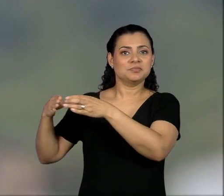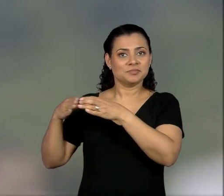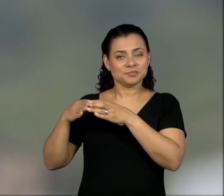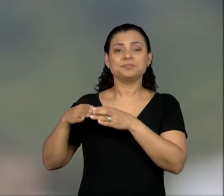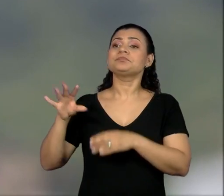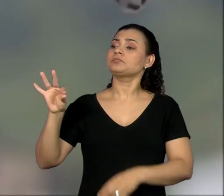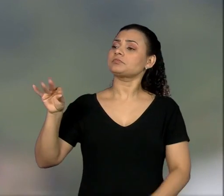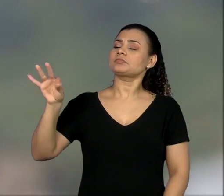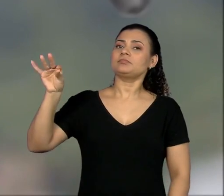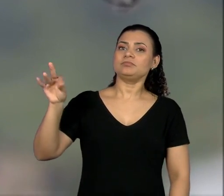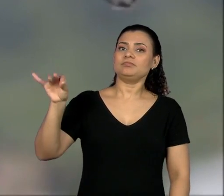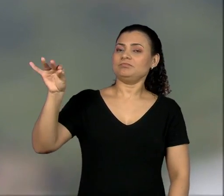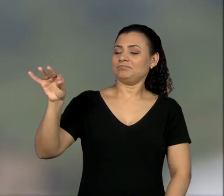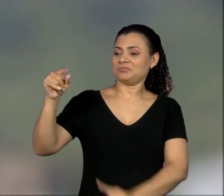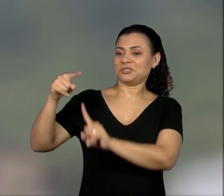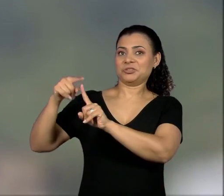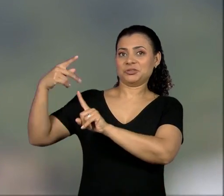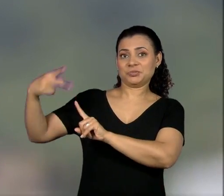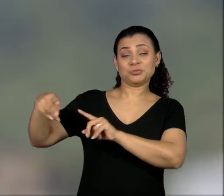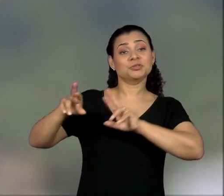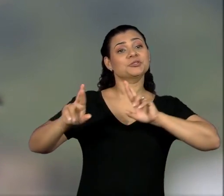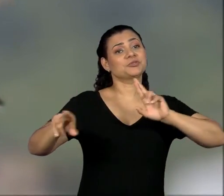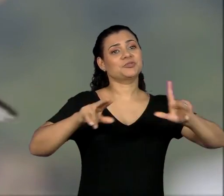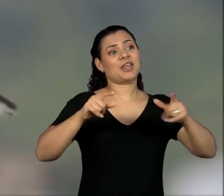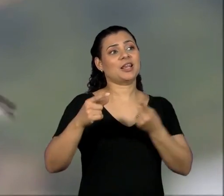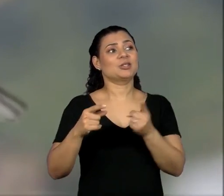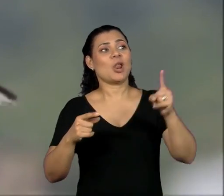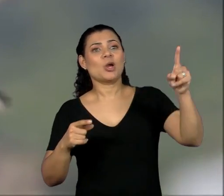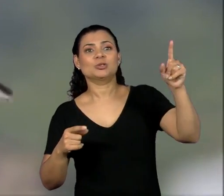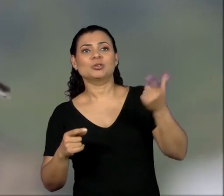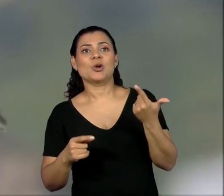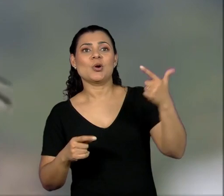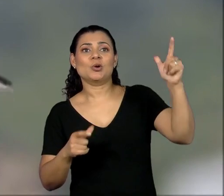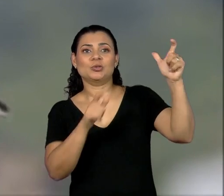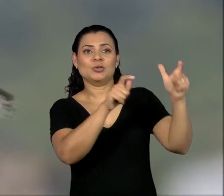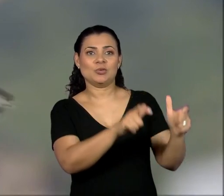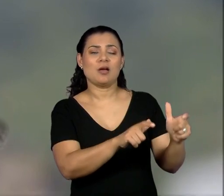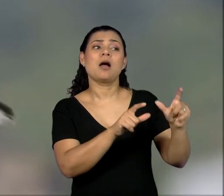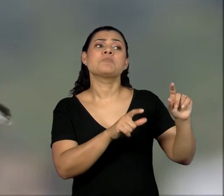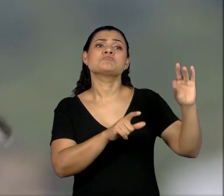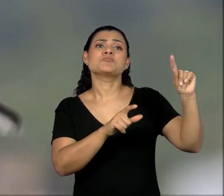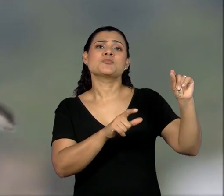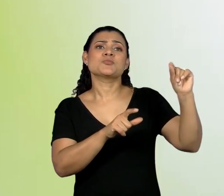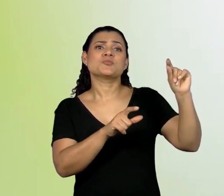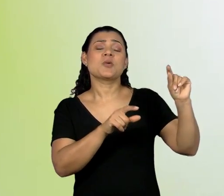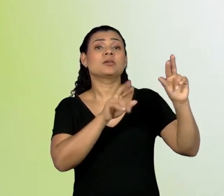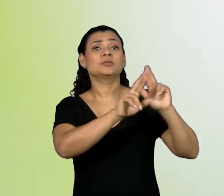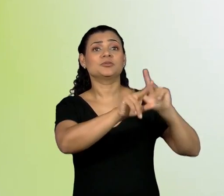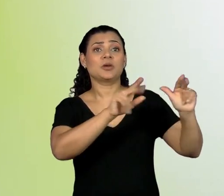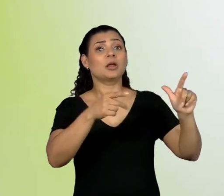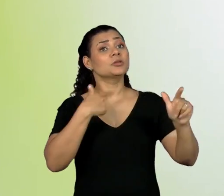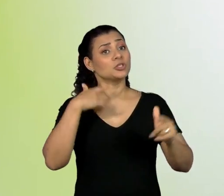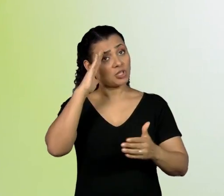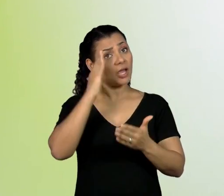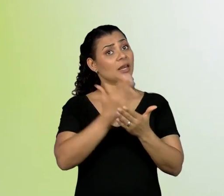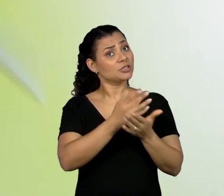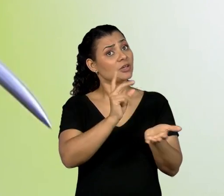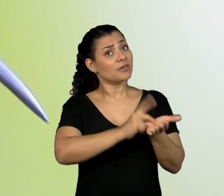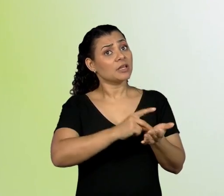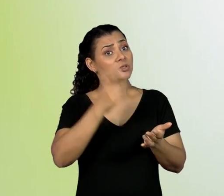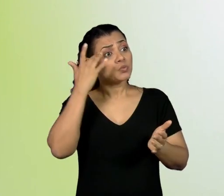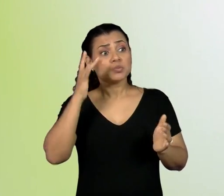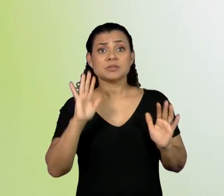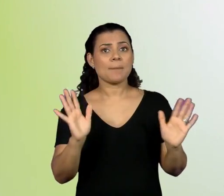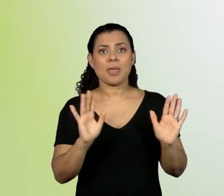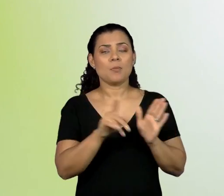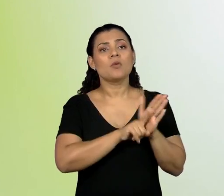passarinho que canta num local é diferente o canto de um passarinho que canta em outro local. A gente acha que isso pode ser verdade para esses beija-flores, mas ainda